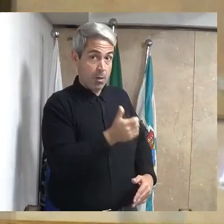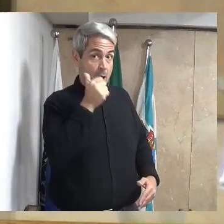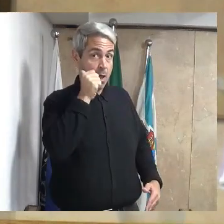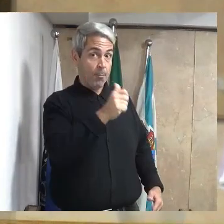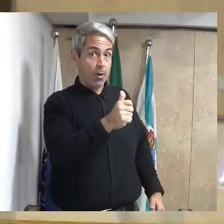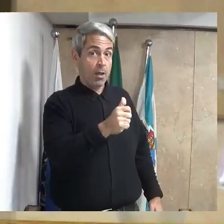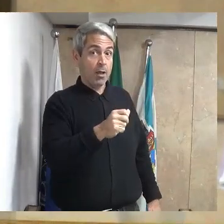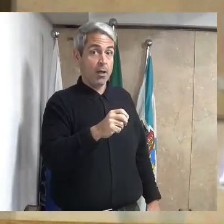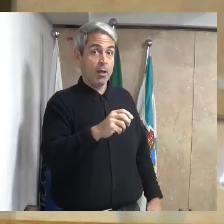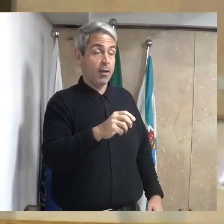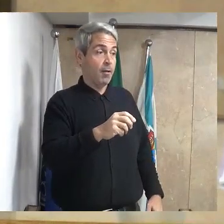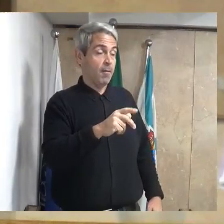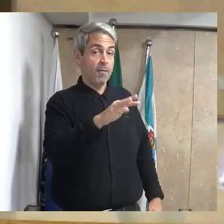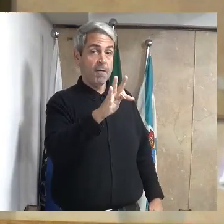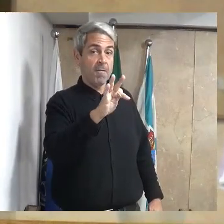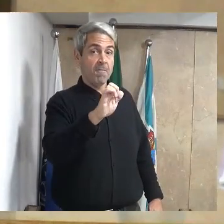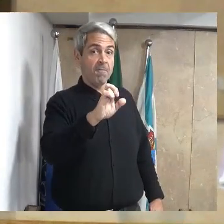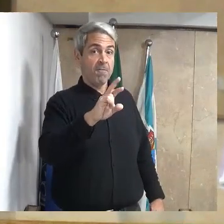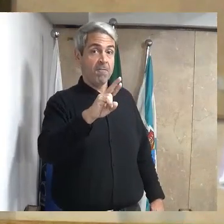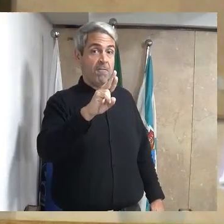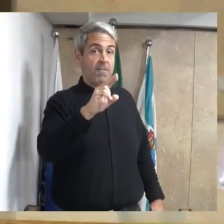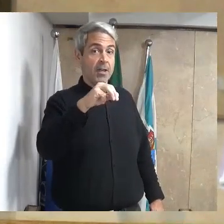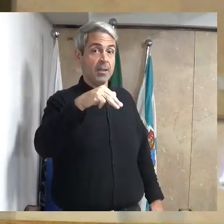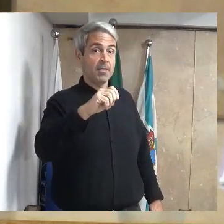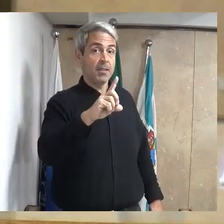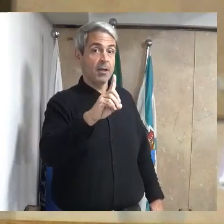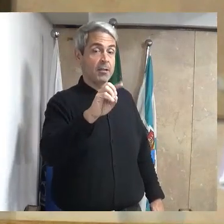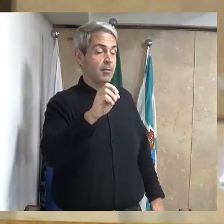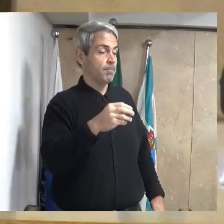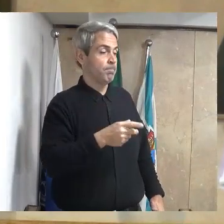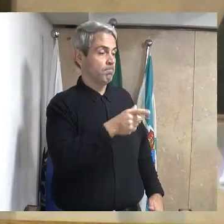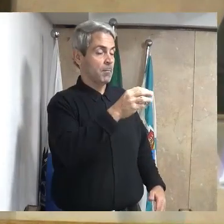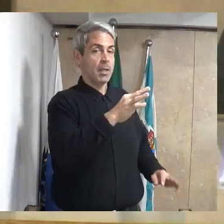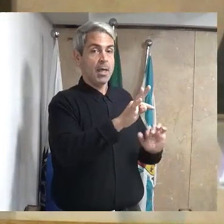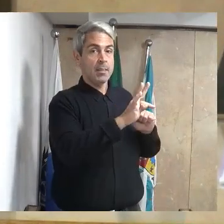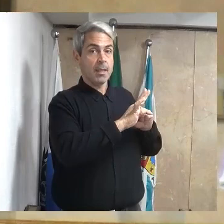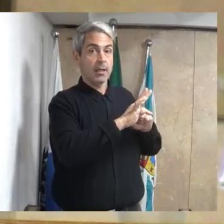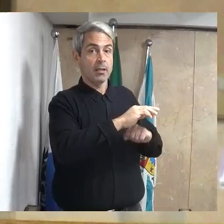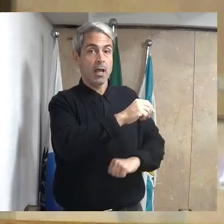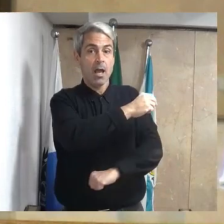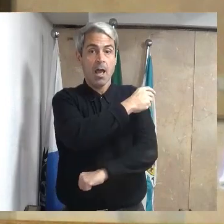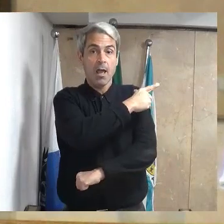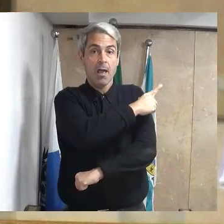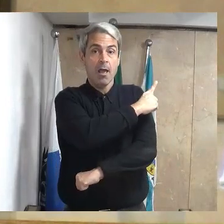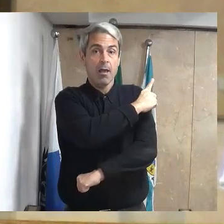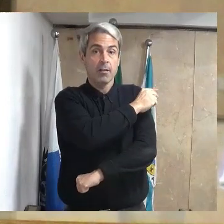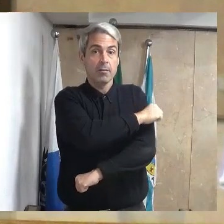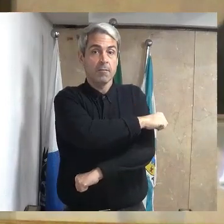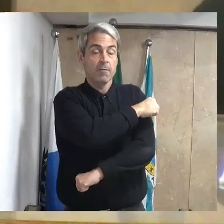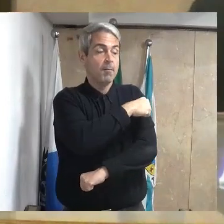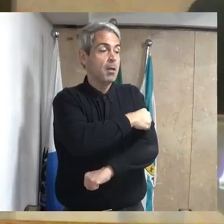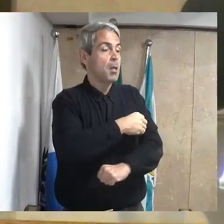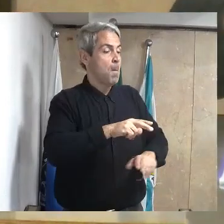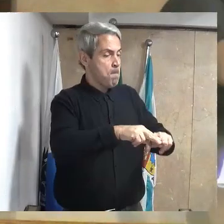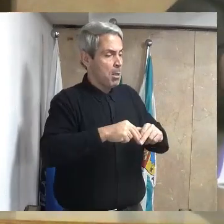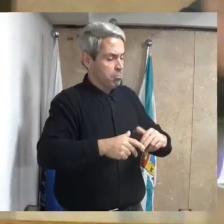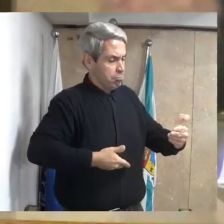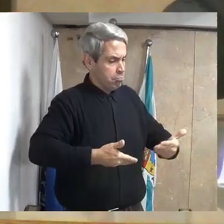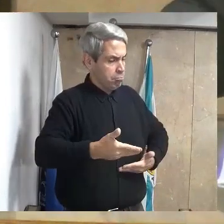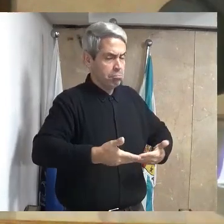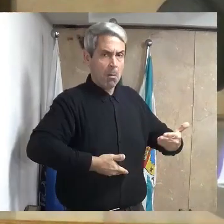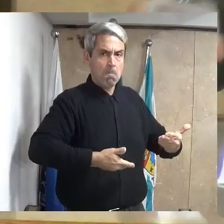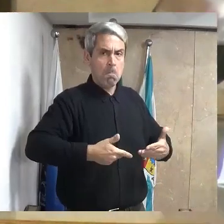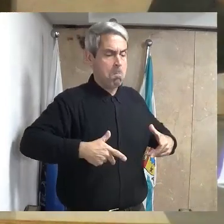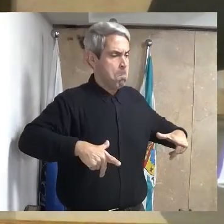senhora Carla Fernandes de Souza, técnica de enfermagem, pelos relevantes serviços prestados no Hospital Municipal Dr.